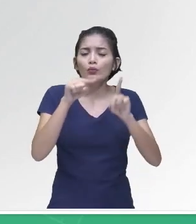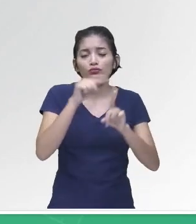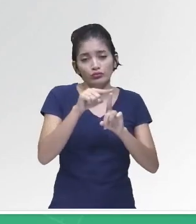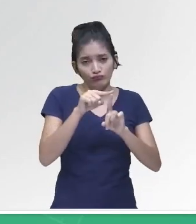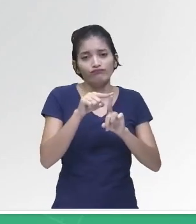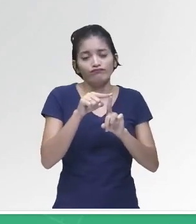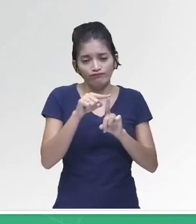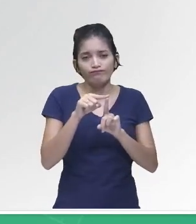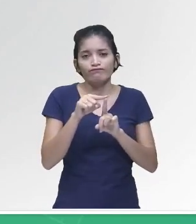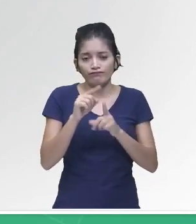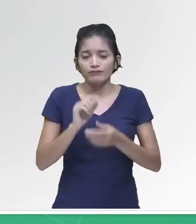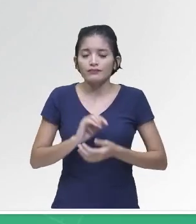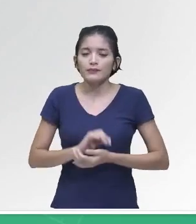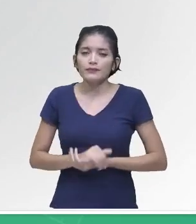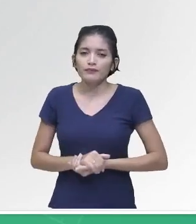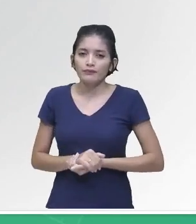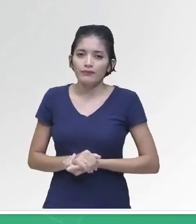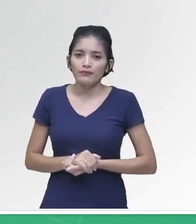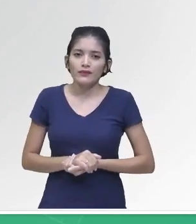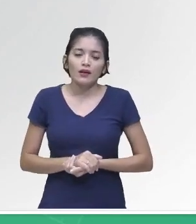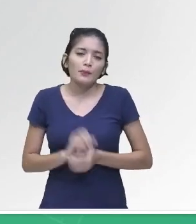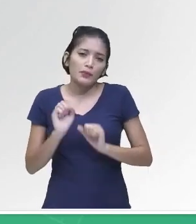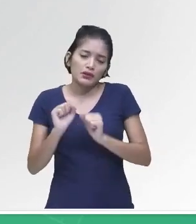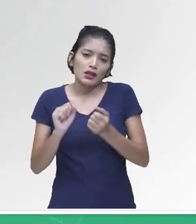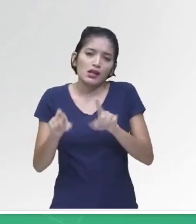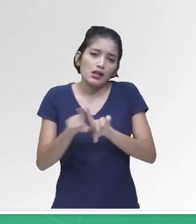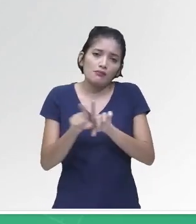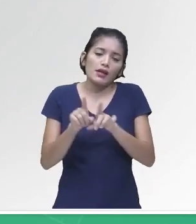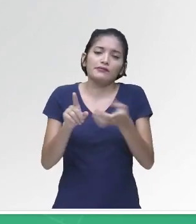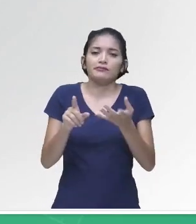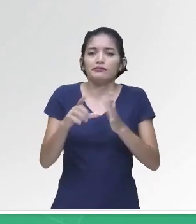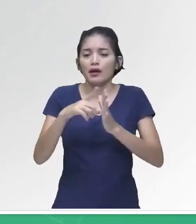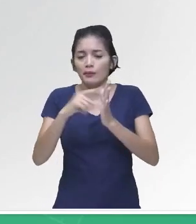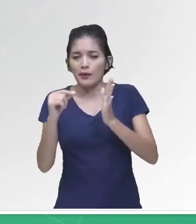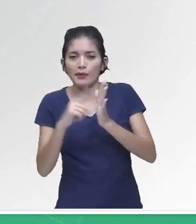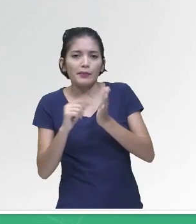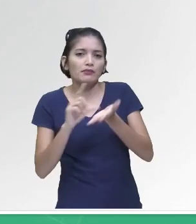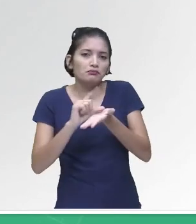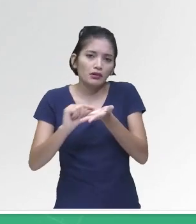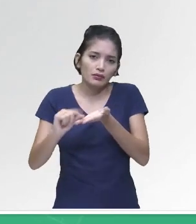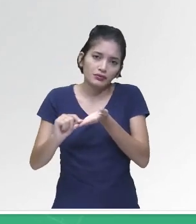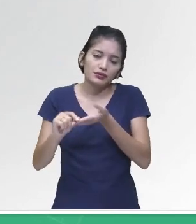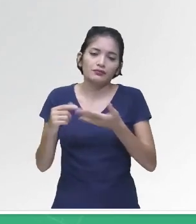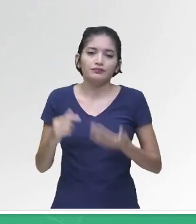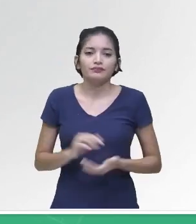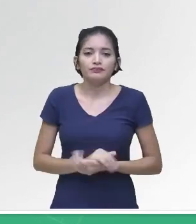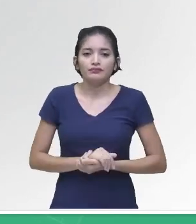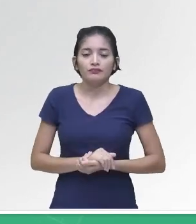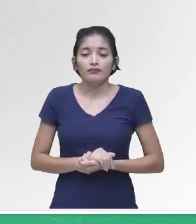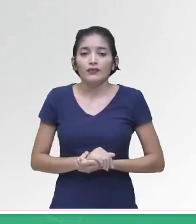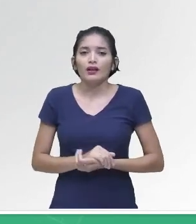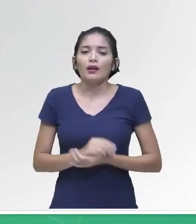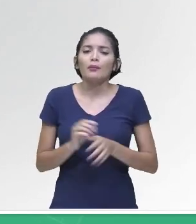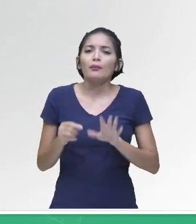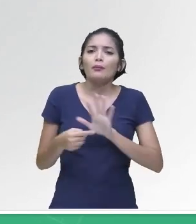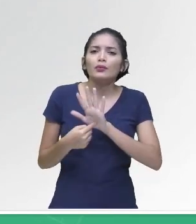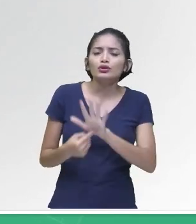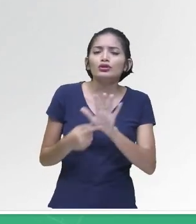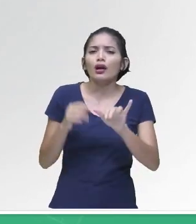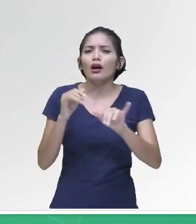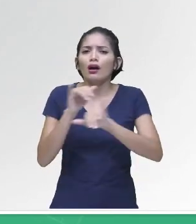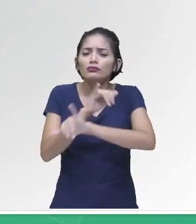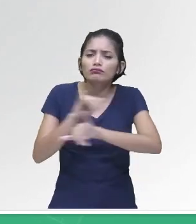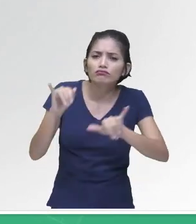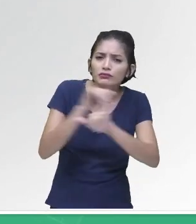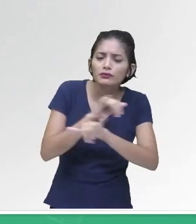respeito do texto de opinião, do artigo de opinião, tá? Então, justamente a nossa resposta está aí, né? Informar,